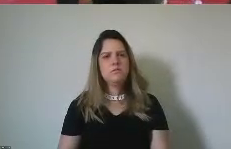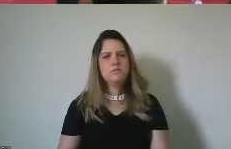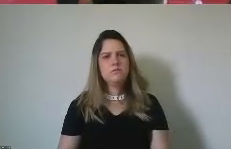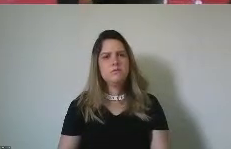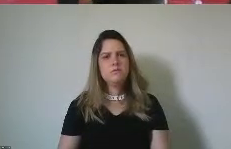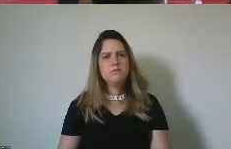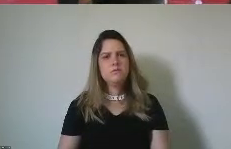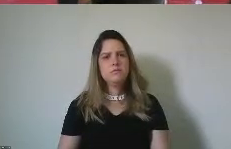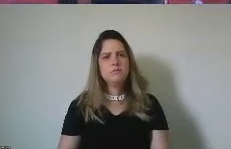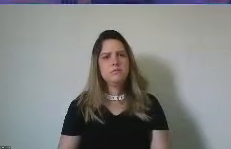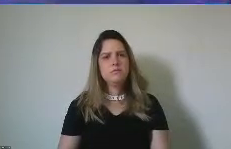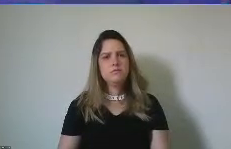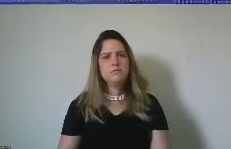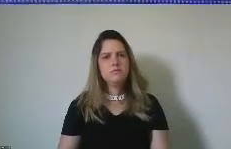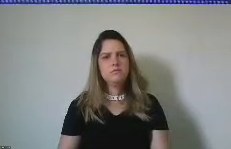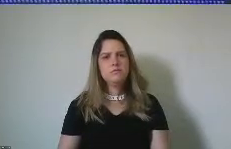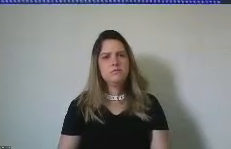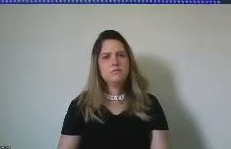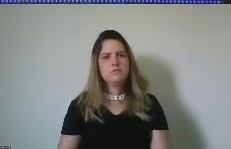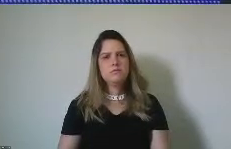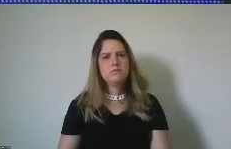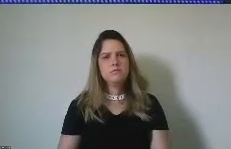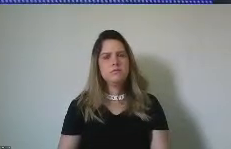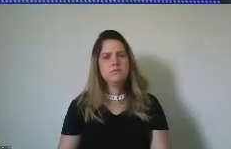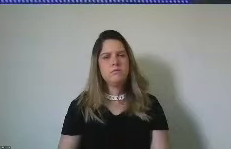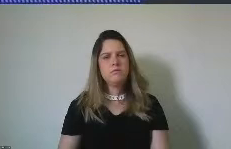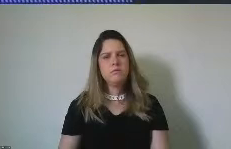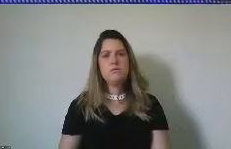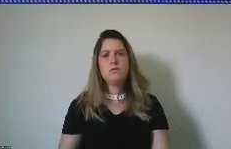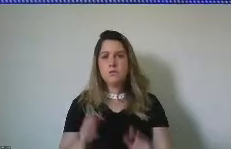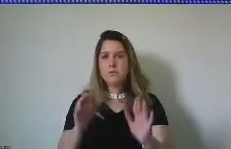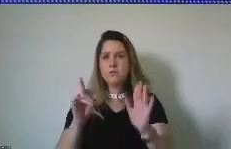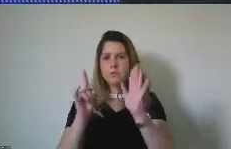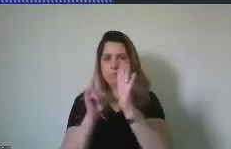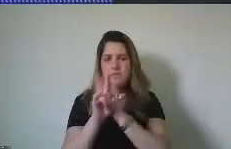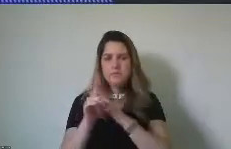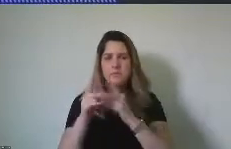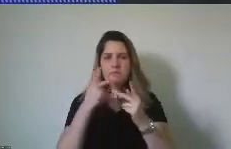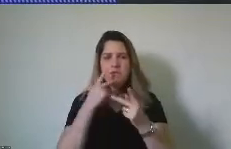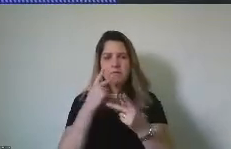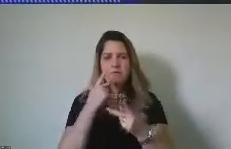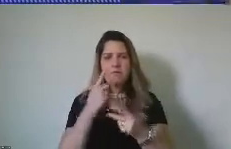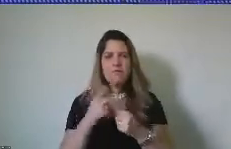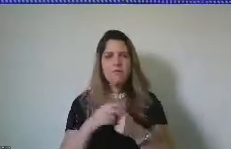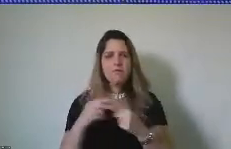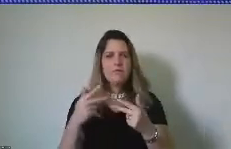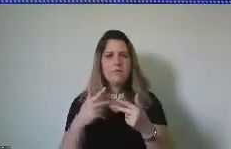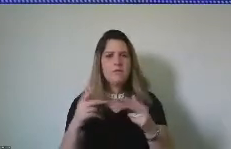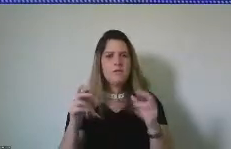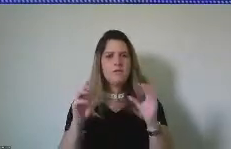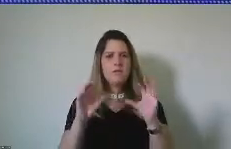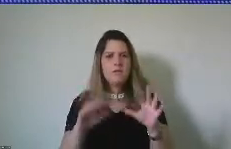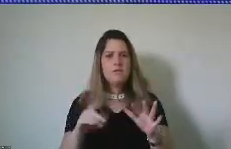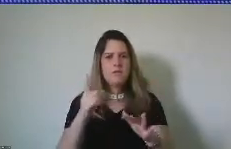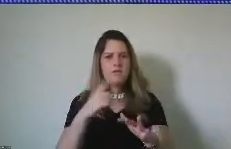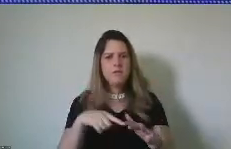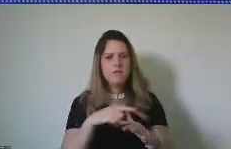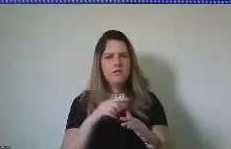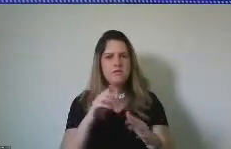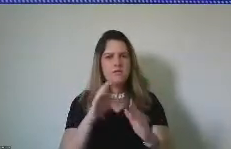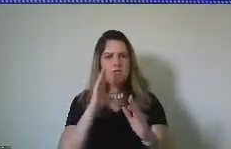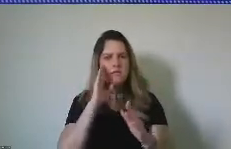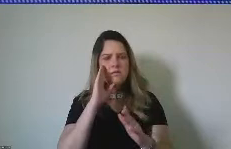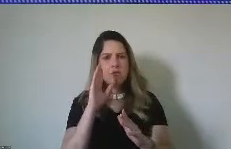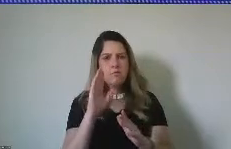só para complementar o que seria falhou e de fato o que nos perseguimos neste último leilão